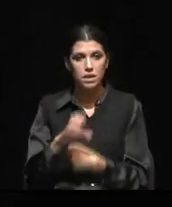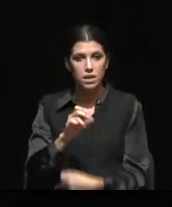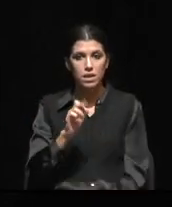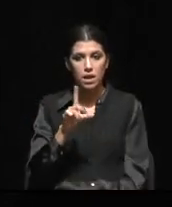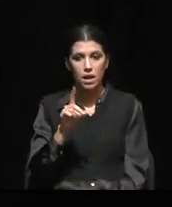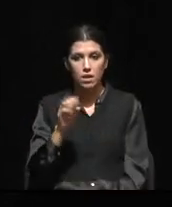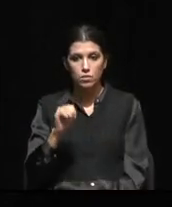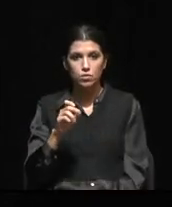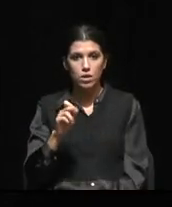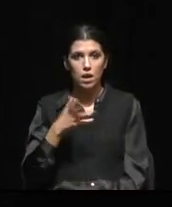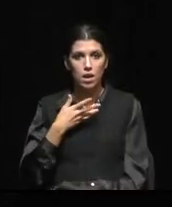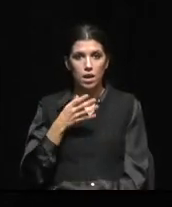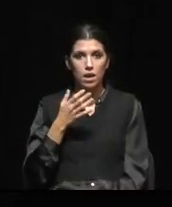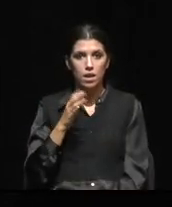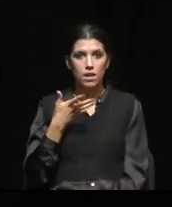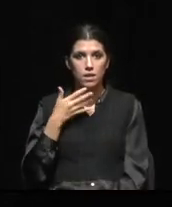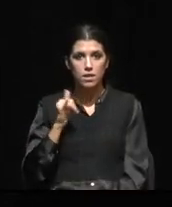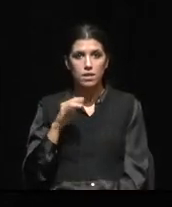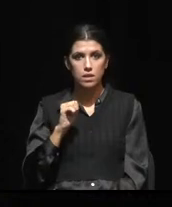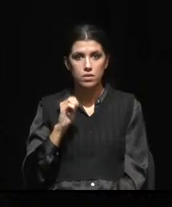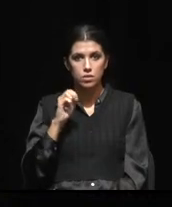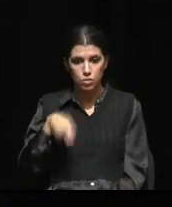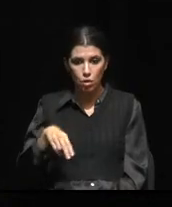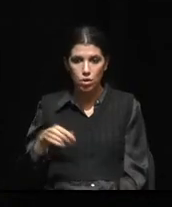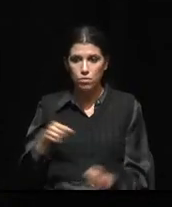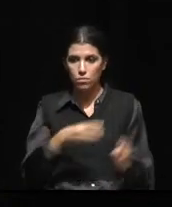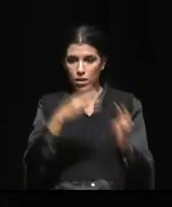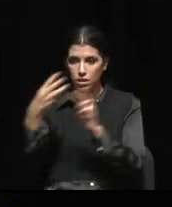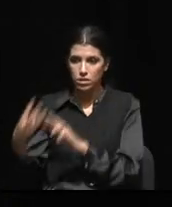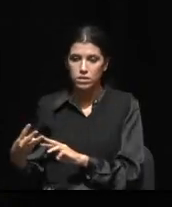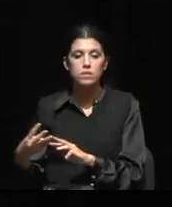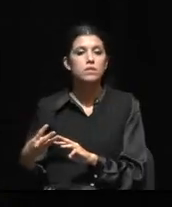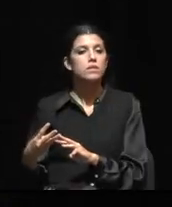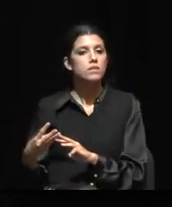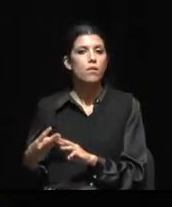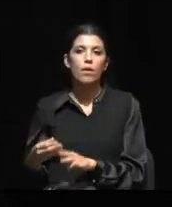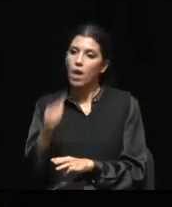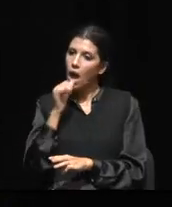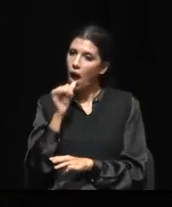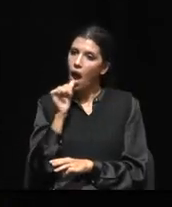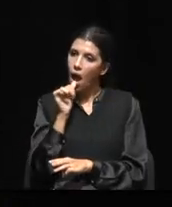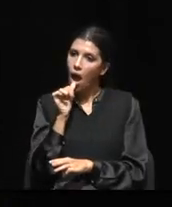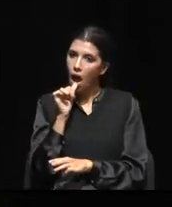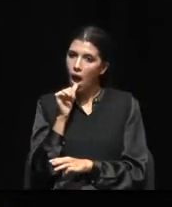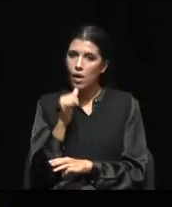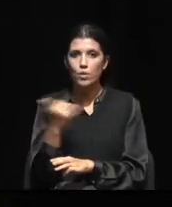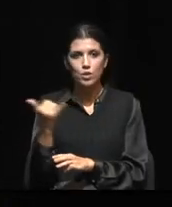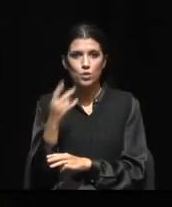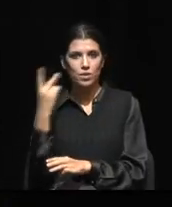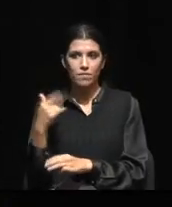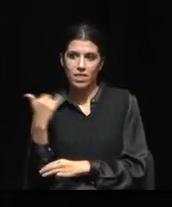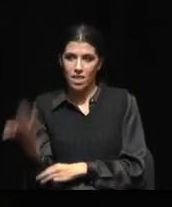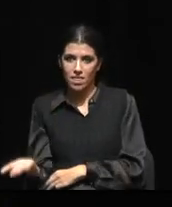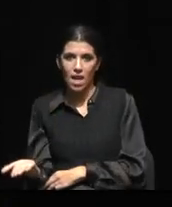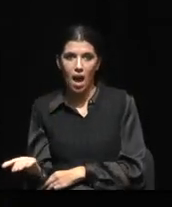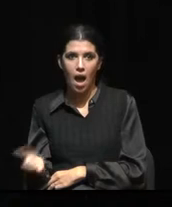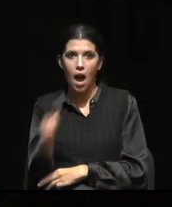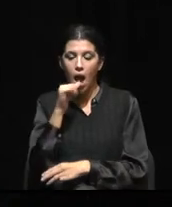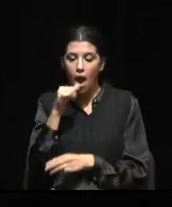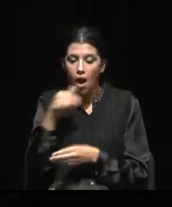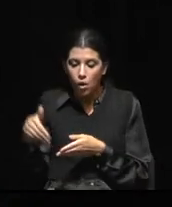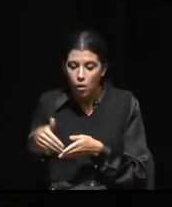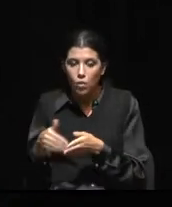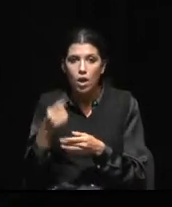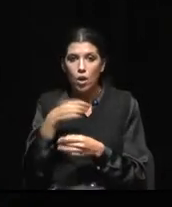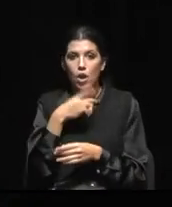ardon o Parque das Nações está já a dar uma segunda vida à água a que chega à etar de beirolas que agora se chama